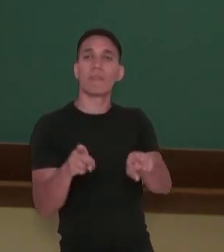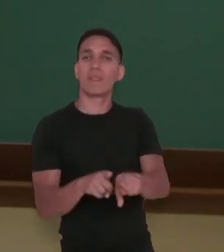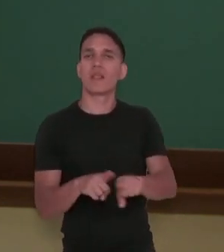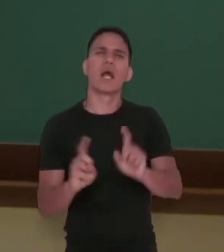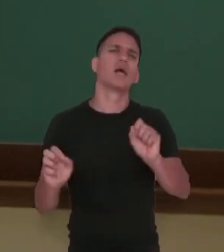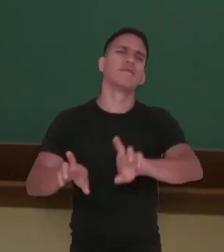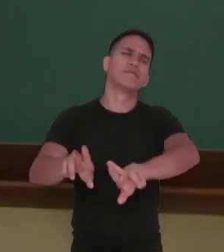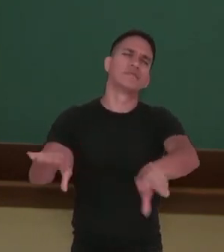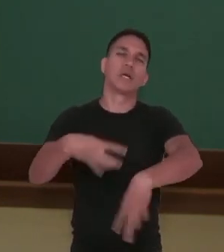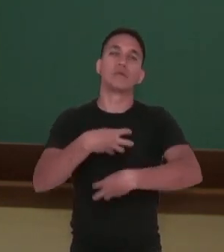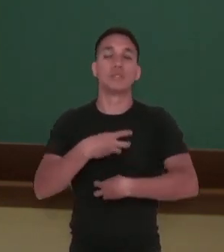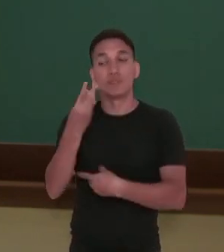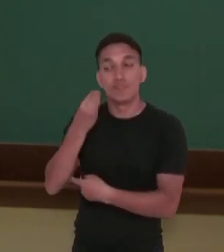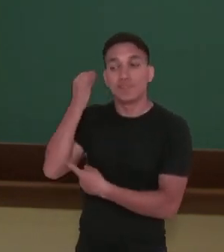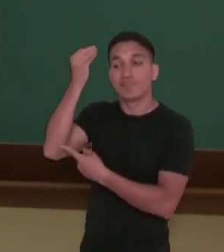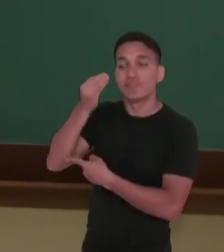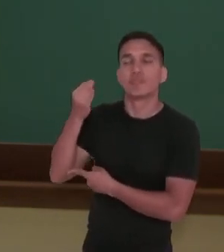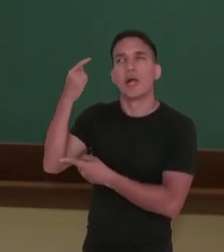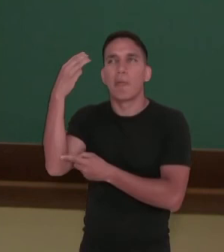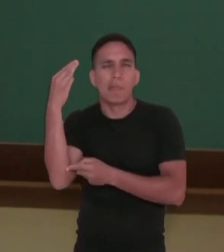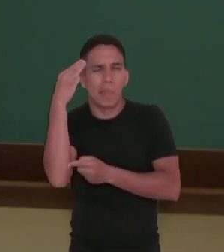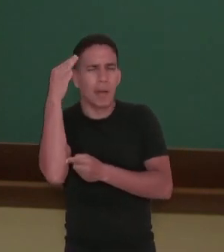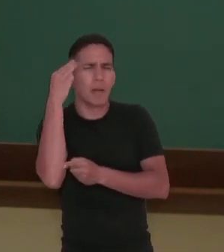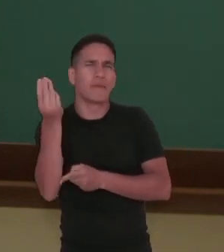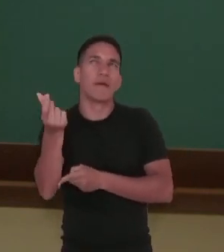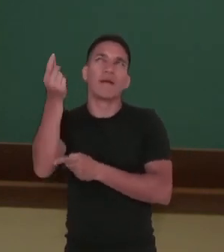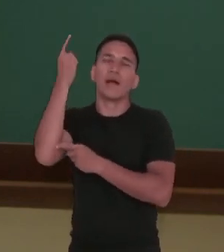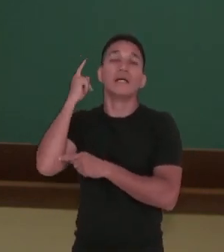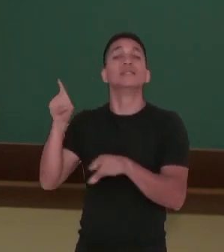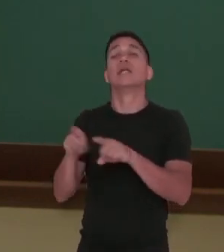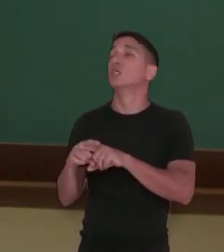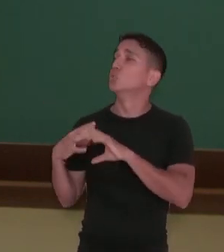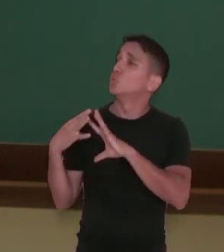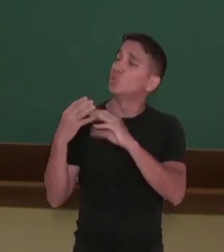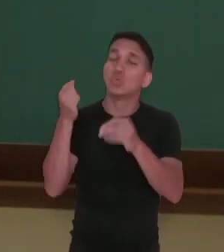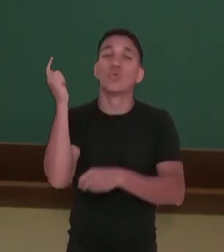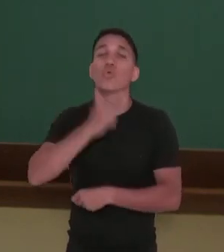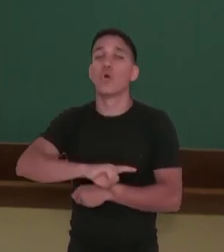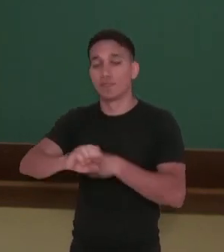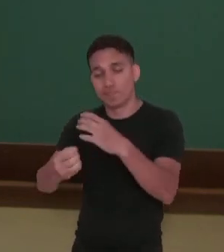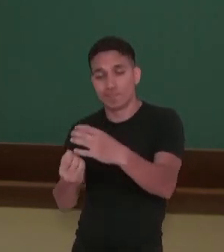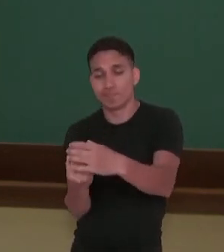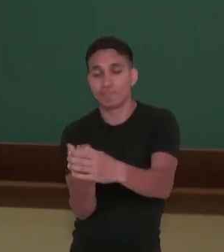sensações, vivências, memórias, tudo é produto para ser